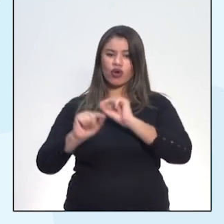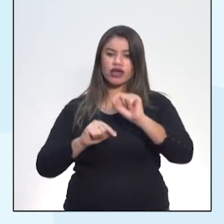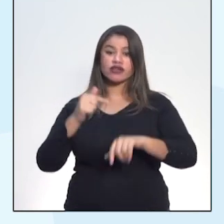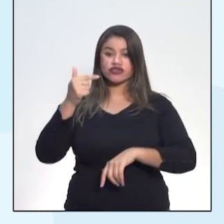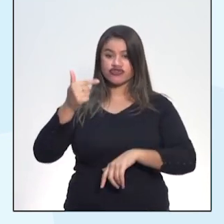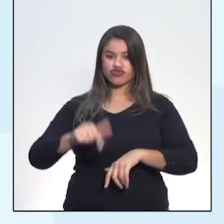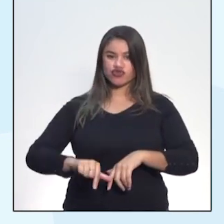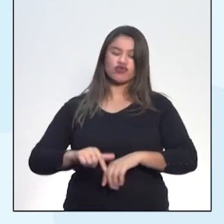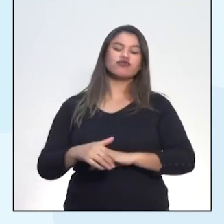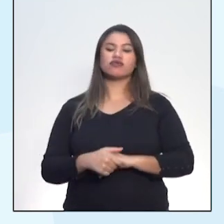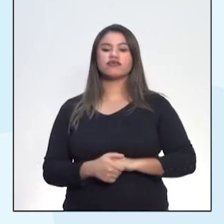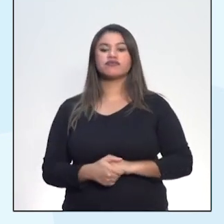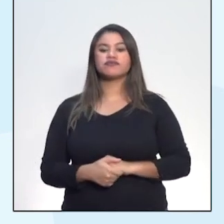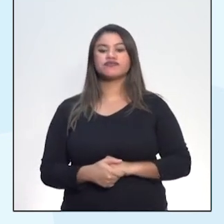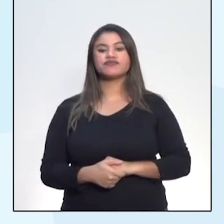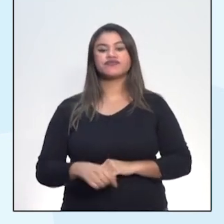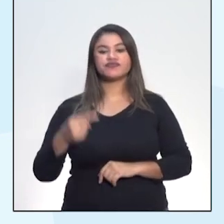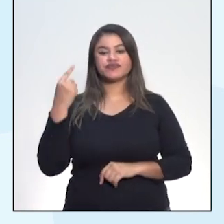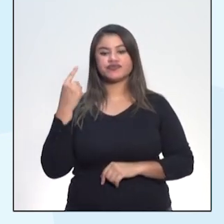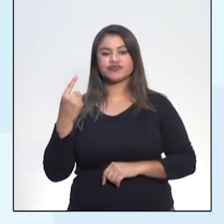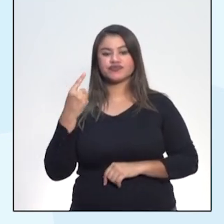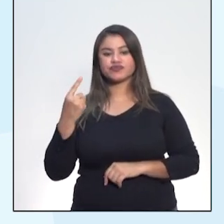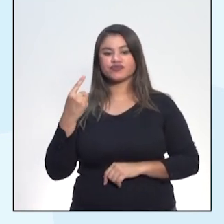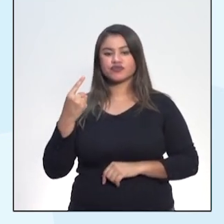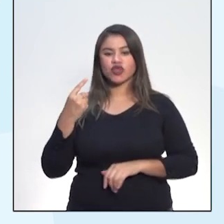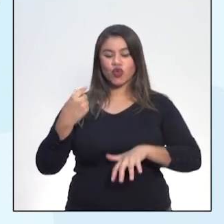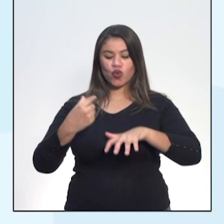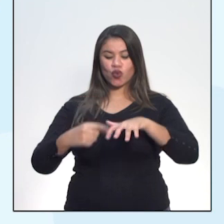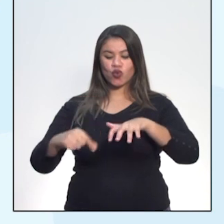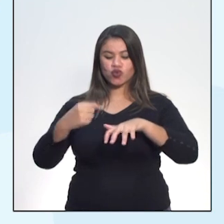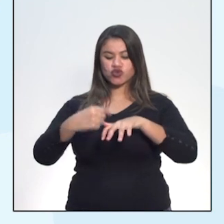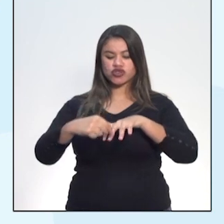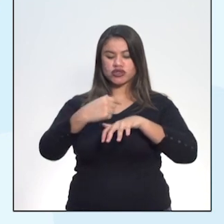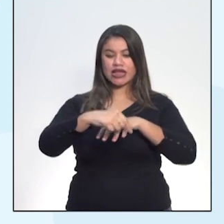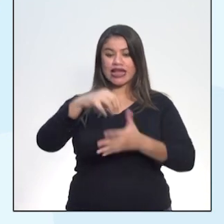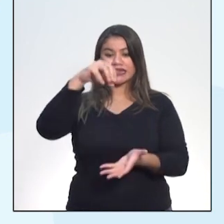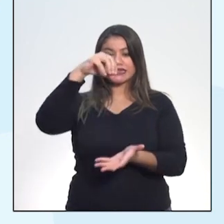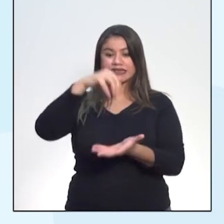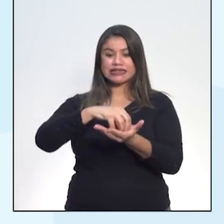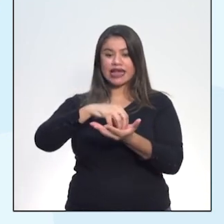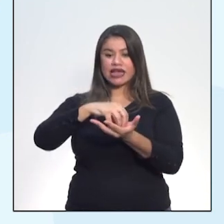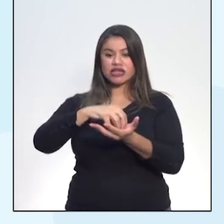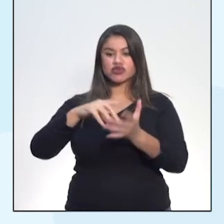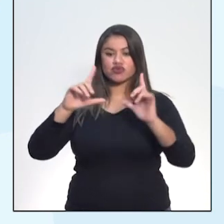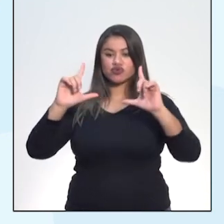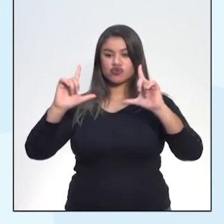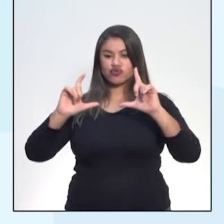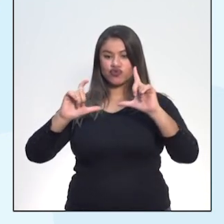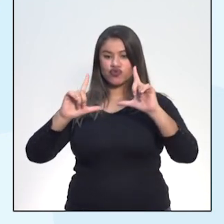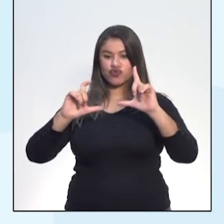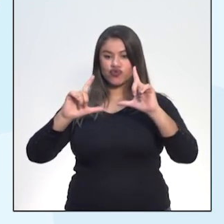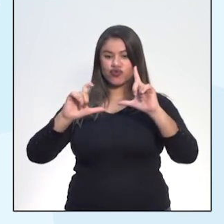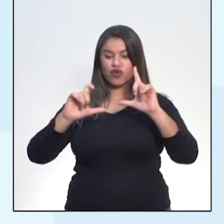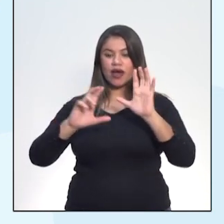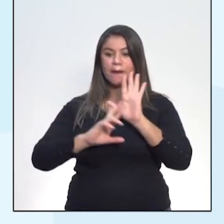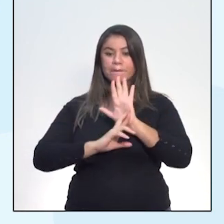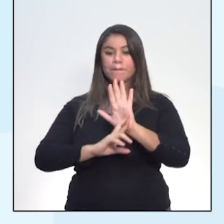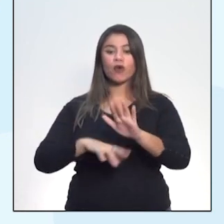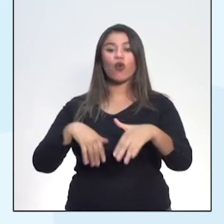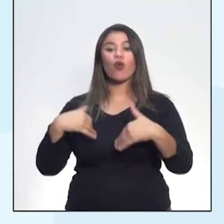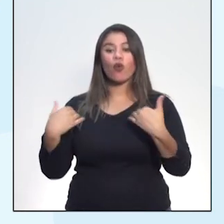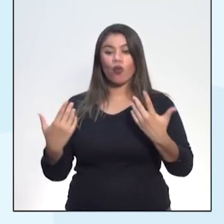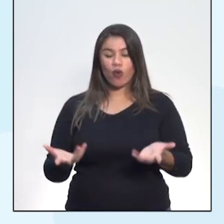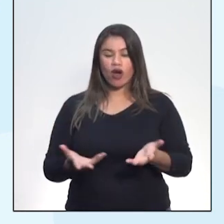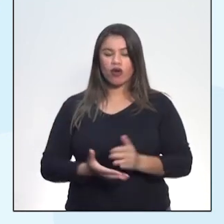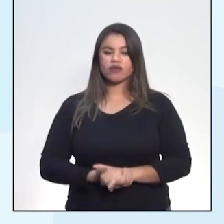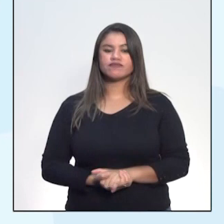vez para gravar? Vamos lá. Qual continente está representado no centro da